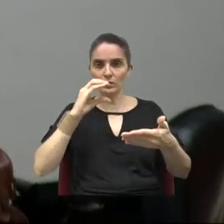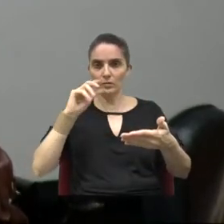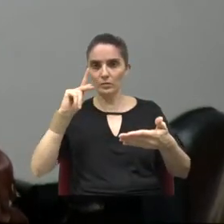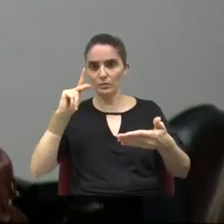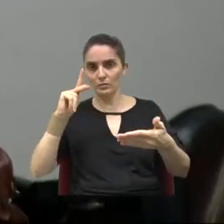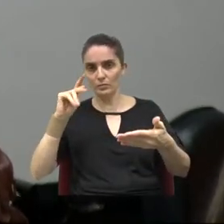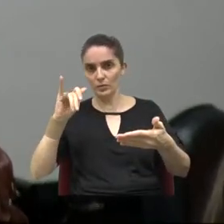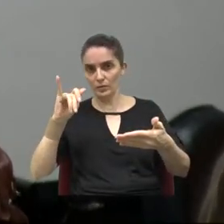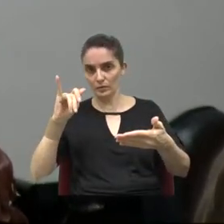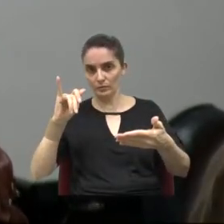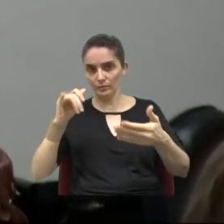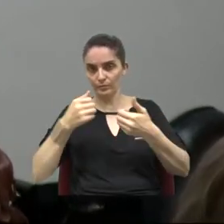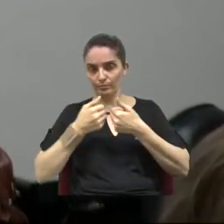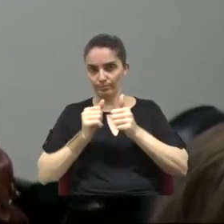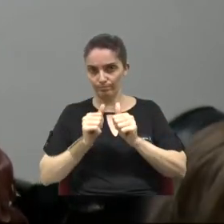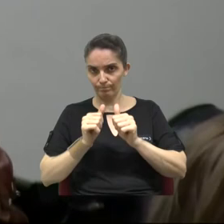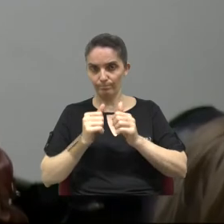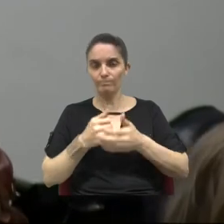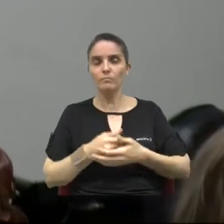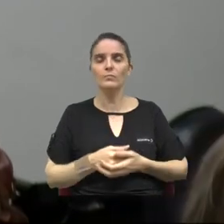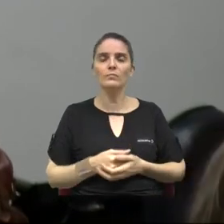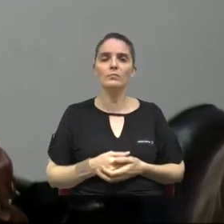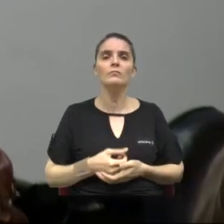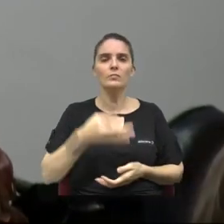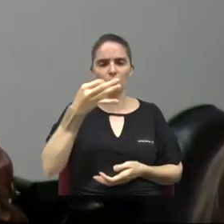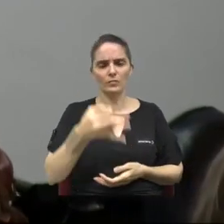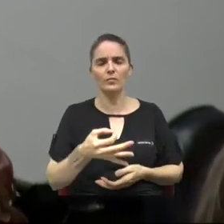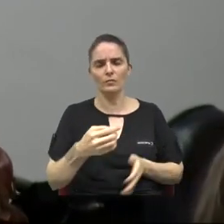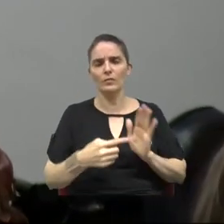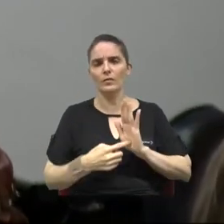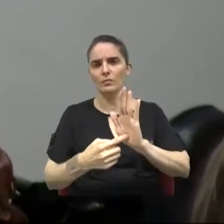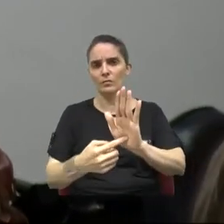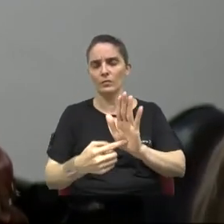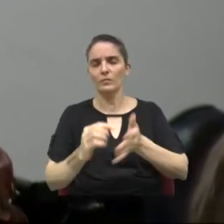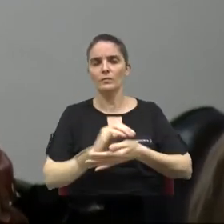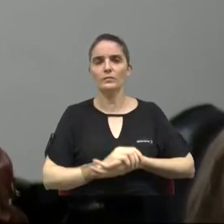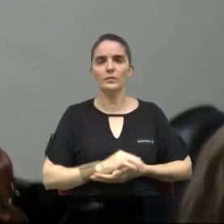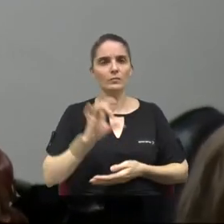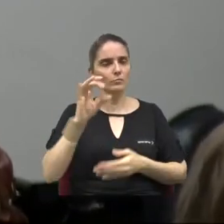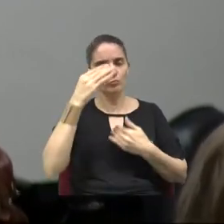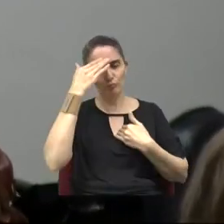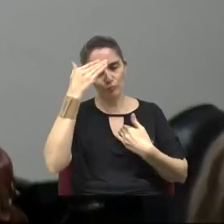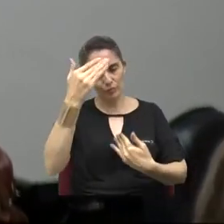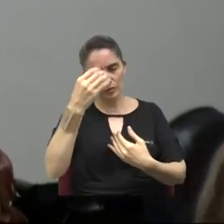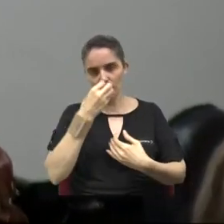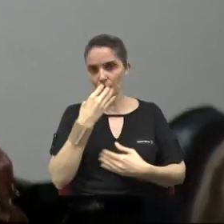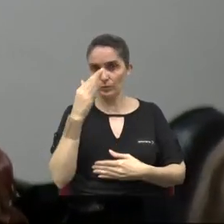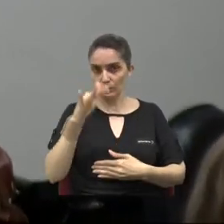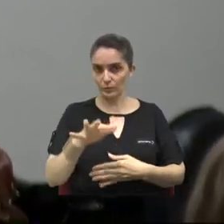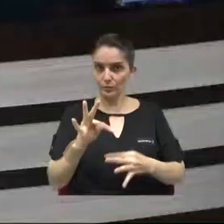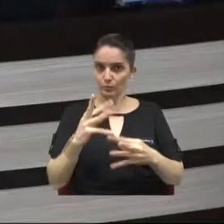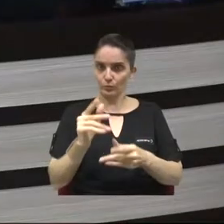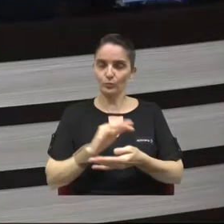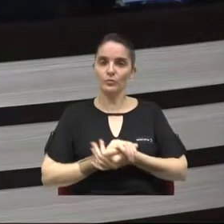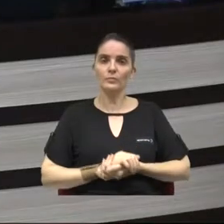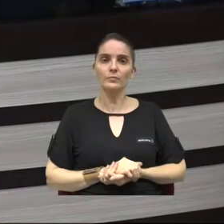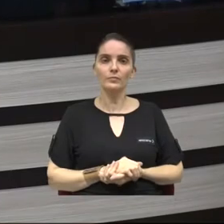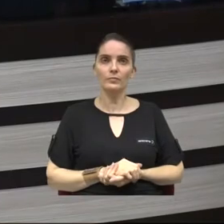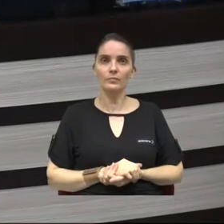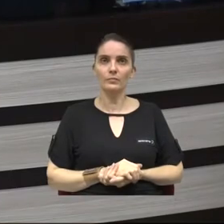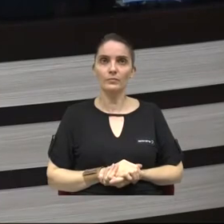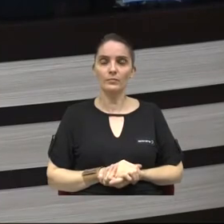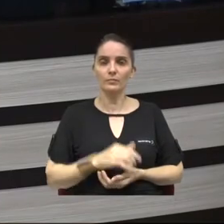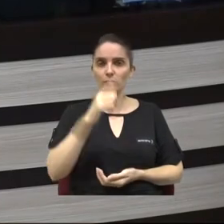transporte. Então eu me coloco à disposição e com certeza encaminharei ao gabinete dele. Era isso, muito obrigado e boa noite a todos.